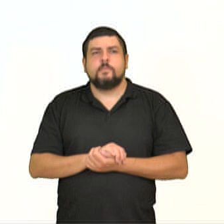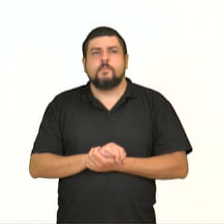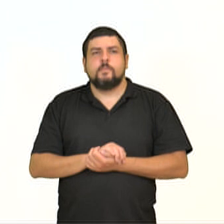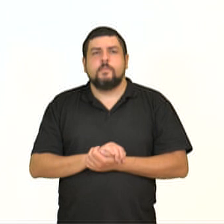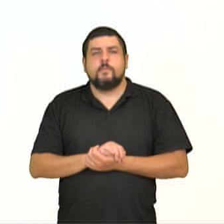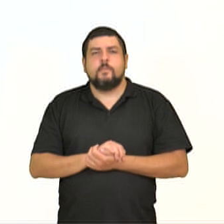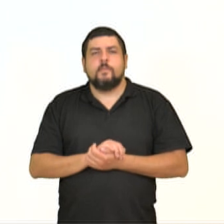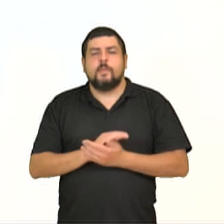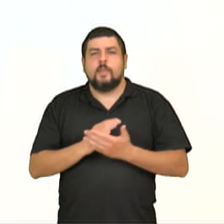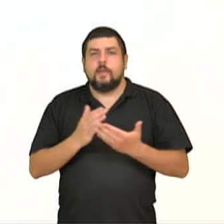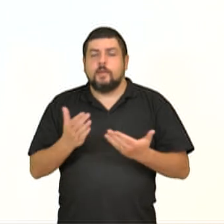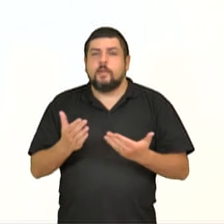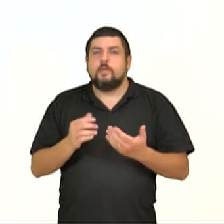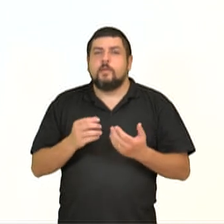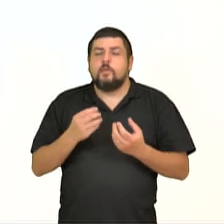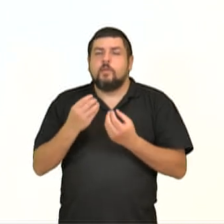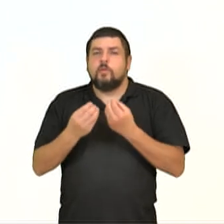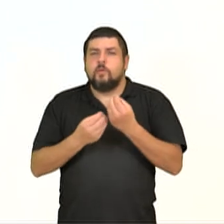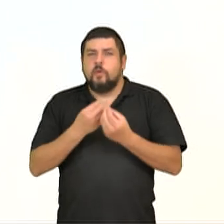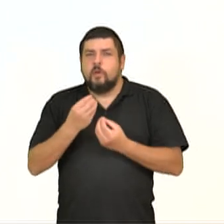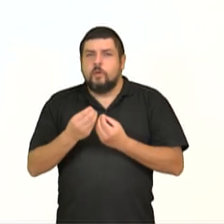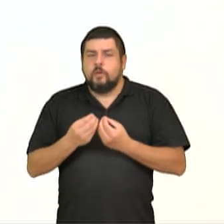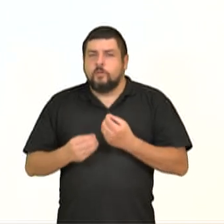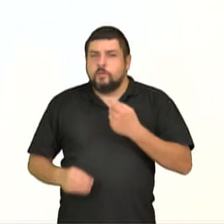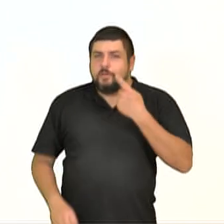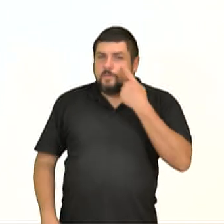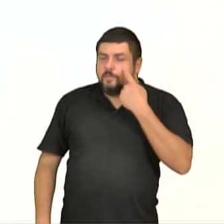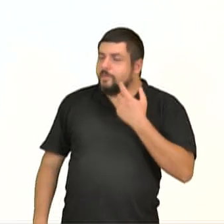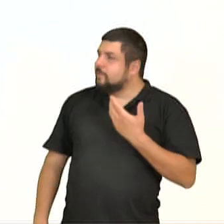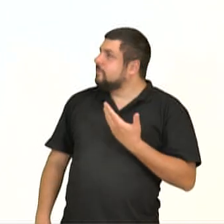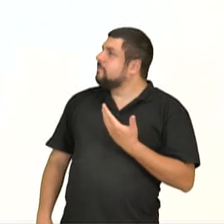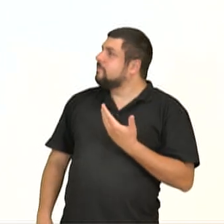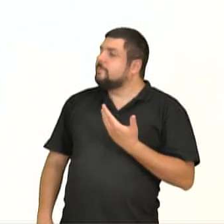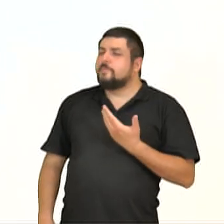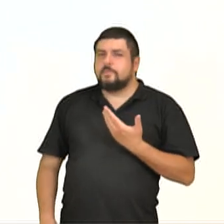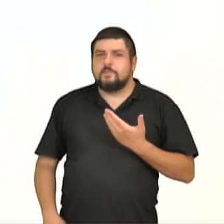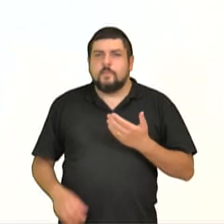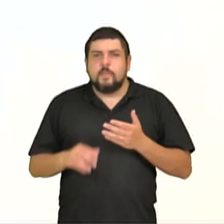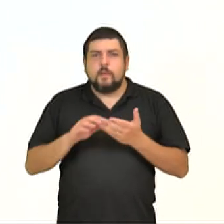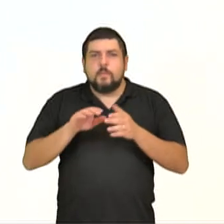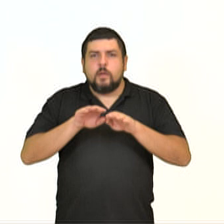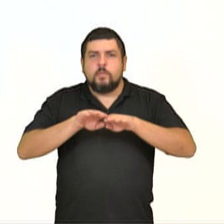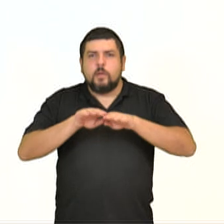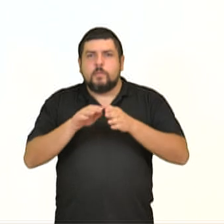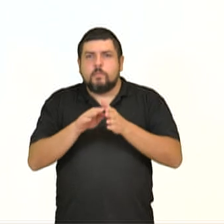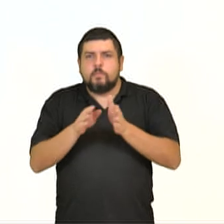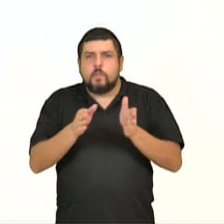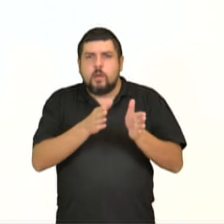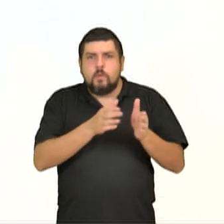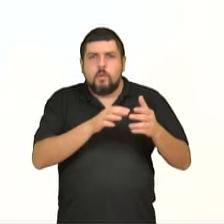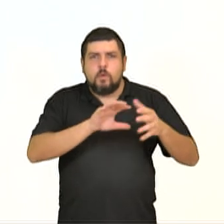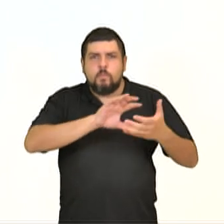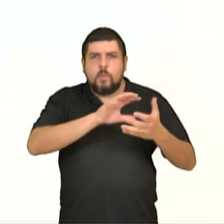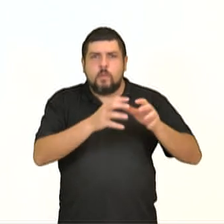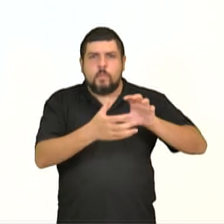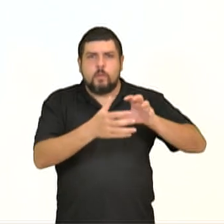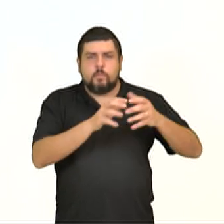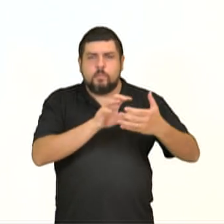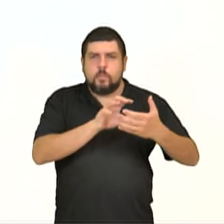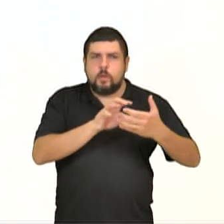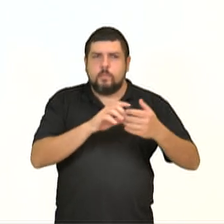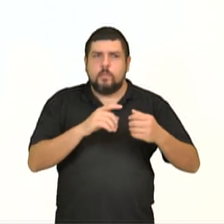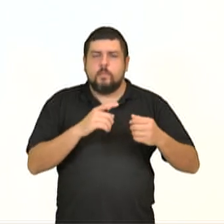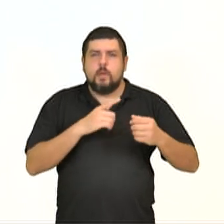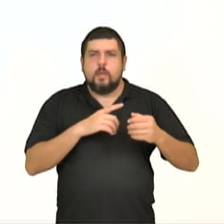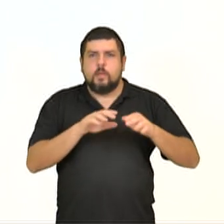assim que a gente faz a montagem de um sólido. Então, por exemplo, a planificação é um arranjo de polígonos de lados comuns, né?